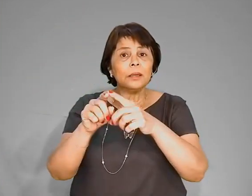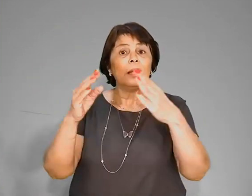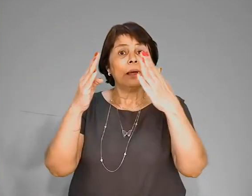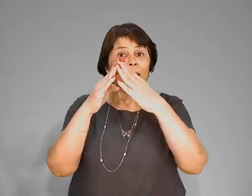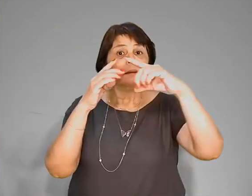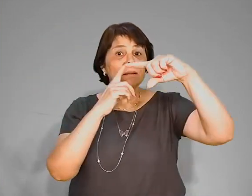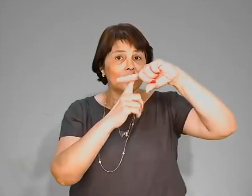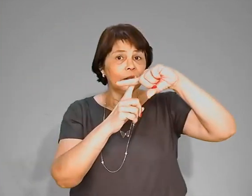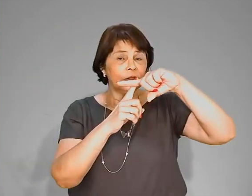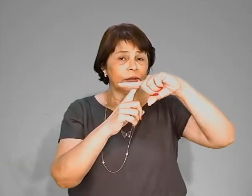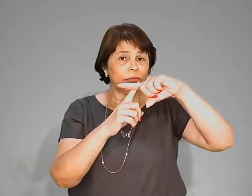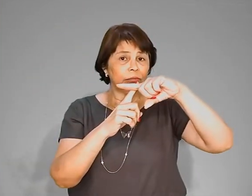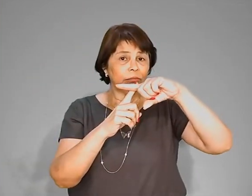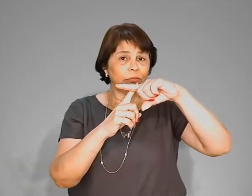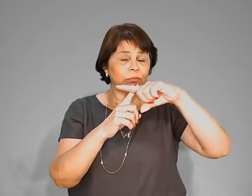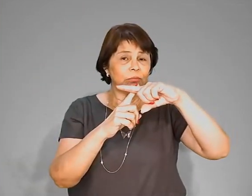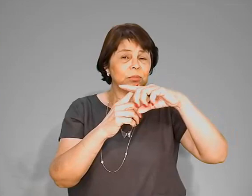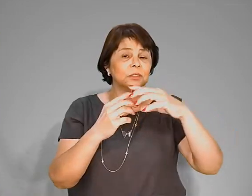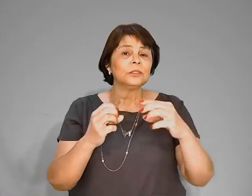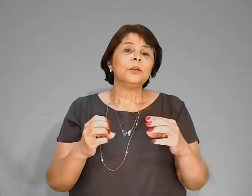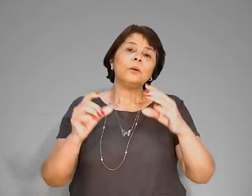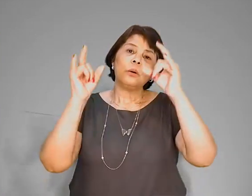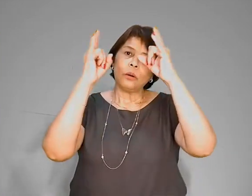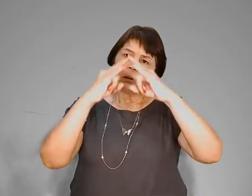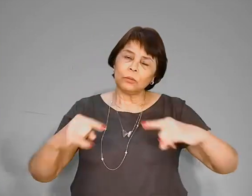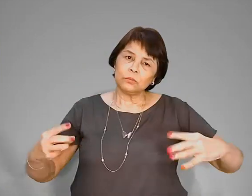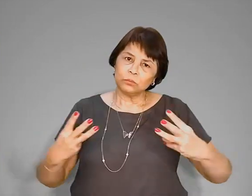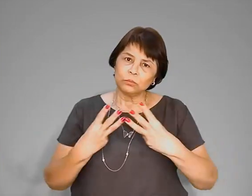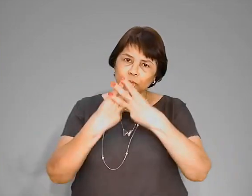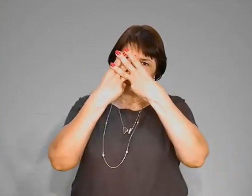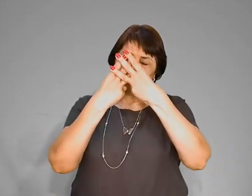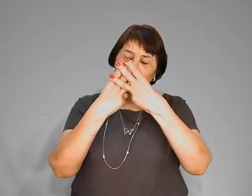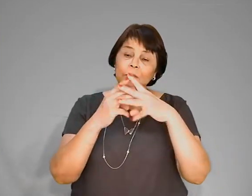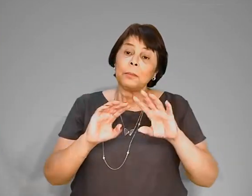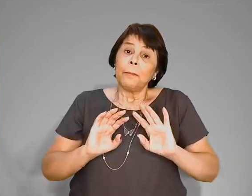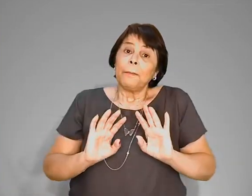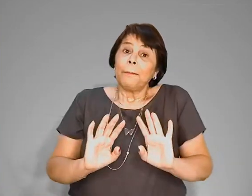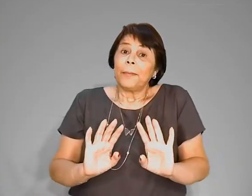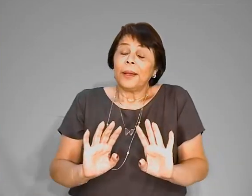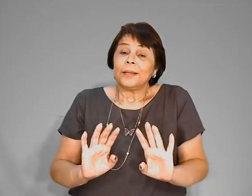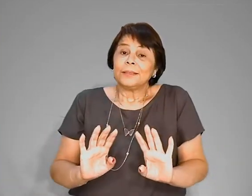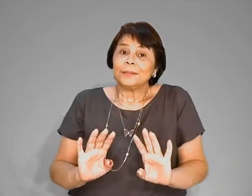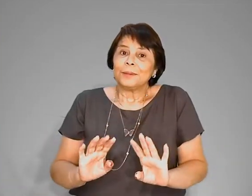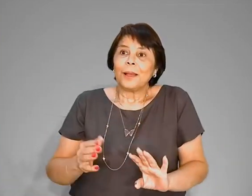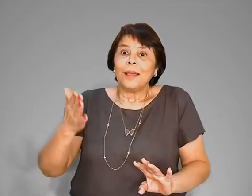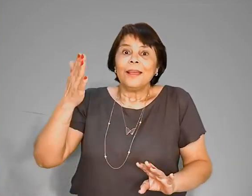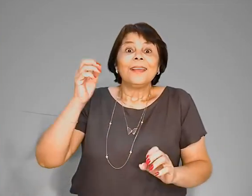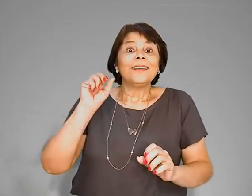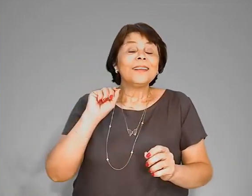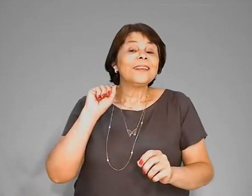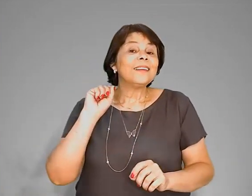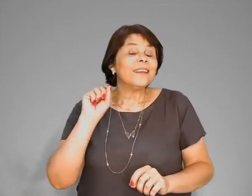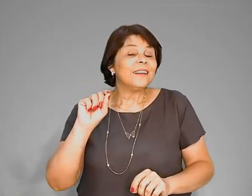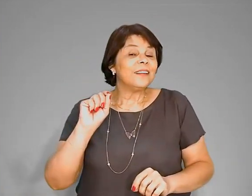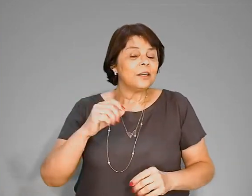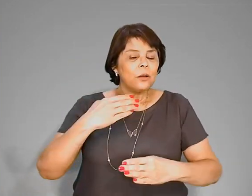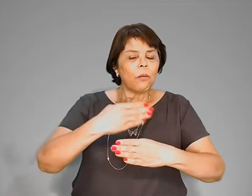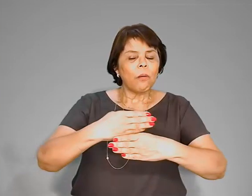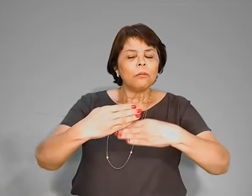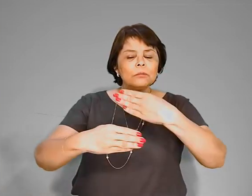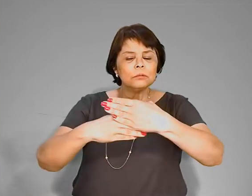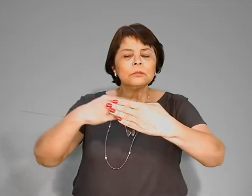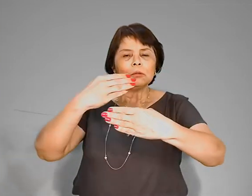restauração naquele templo. Ele reformou aquele templo, mas Paulo está fazendo uma alusão ao